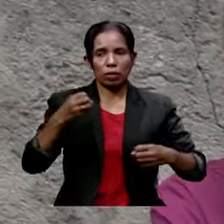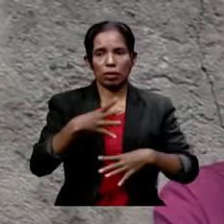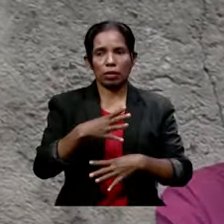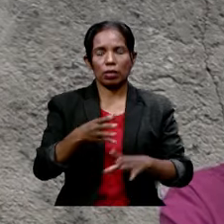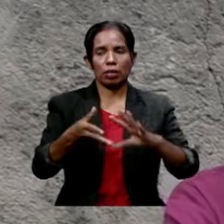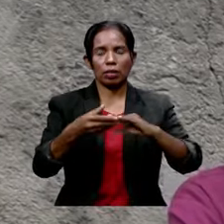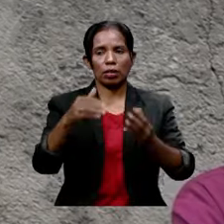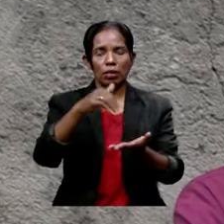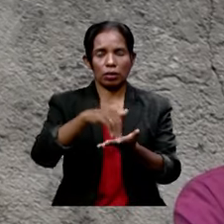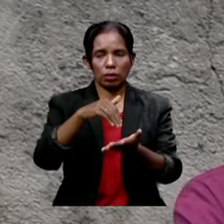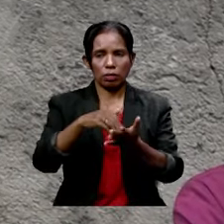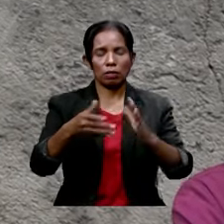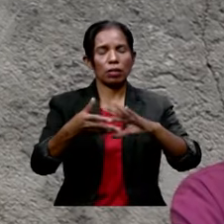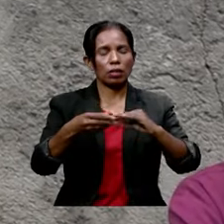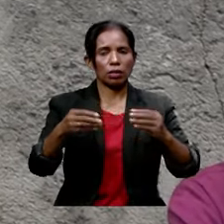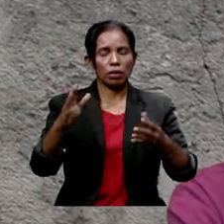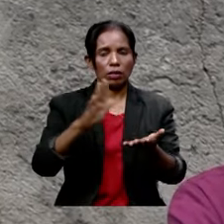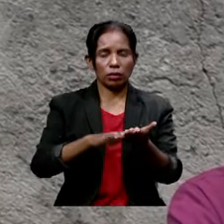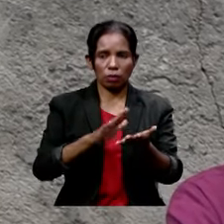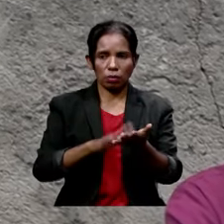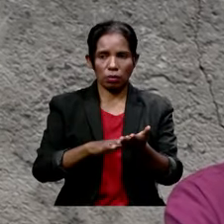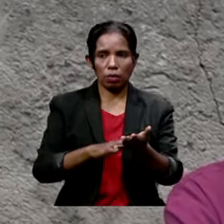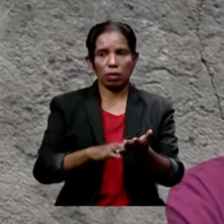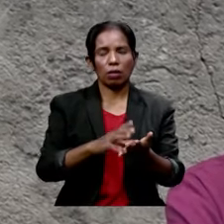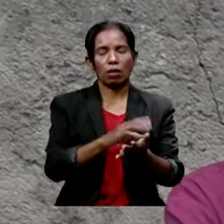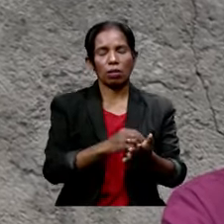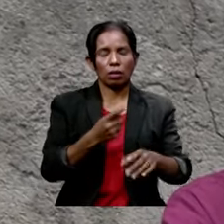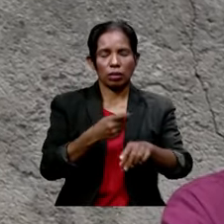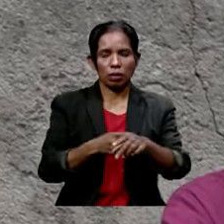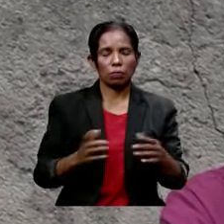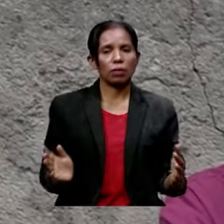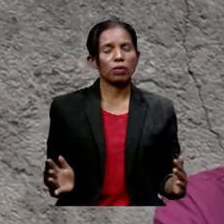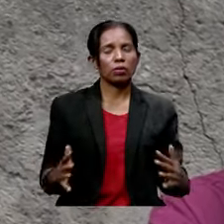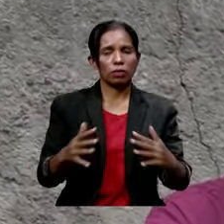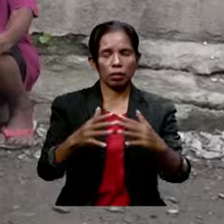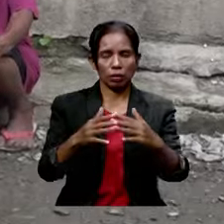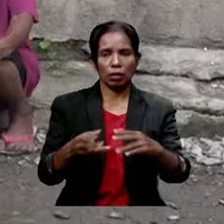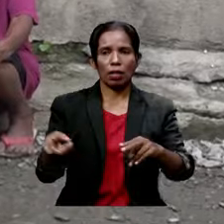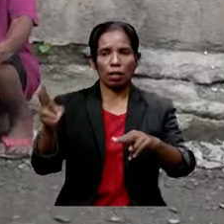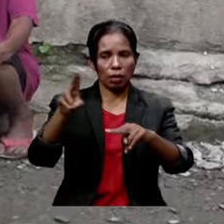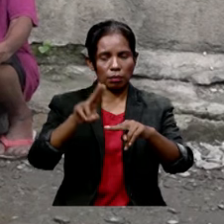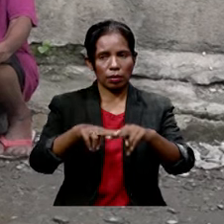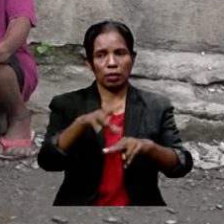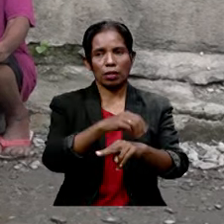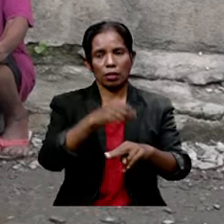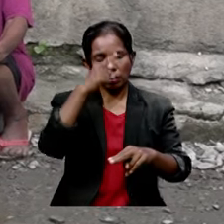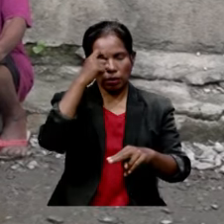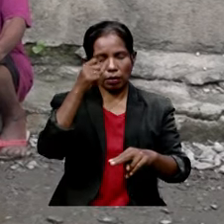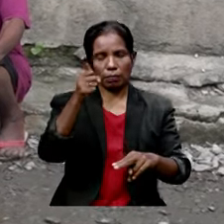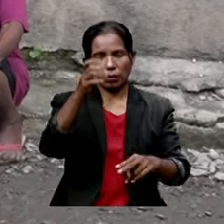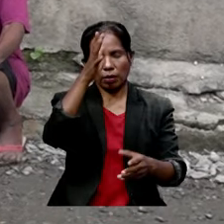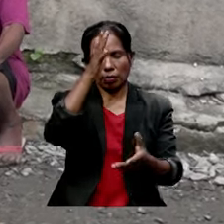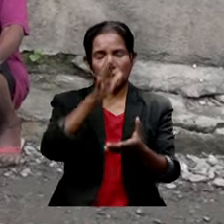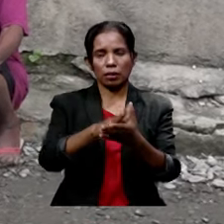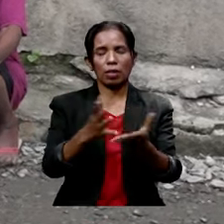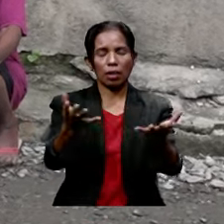estudo e escola secundária ho condição grávida. Situação ne retok aumenta a atliutang, tava mane nebe ni